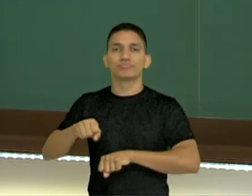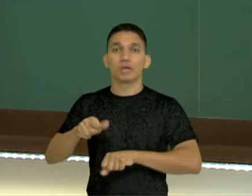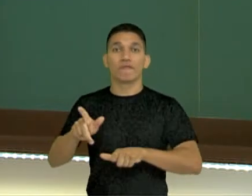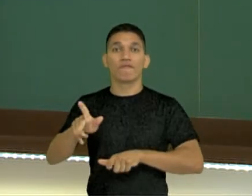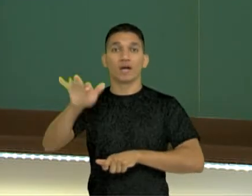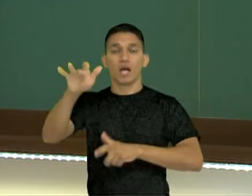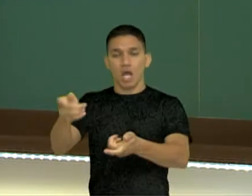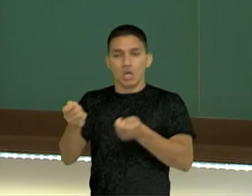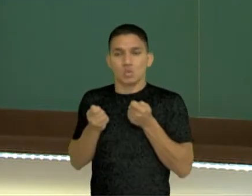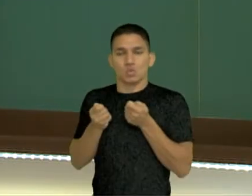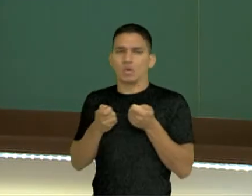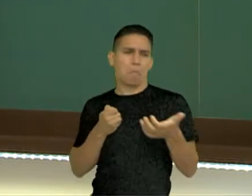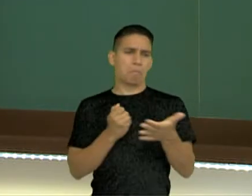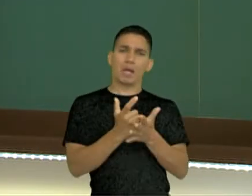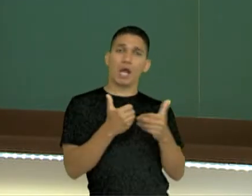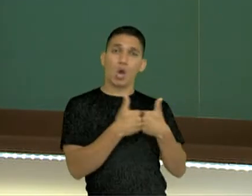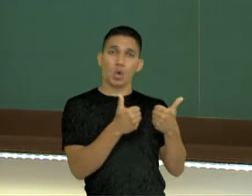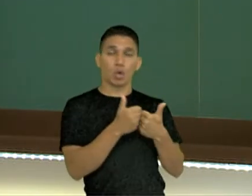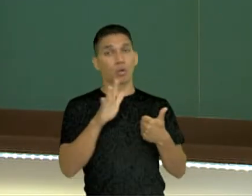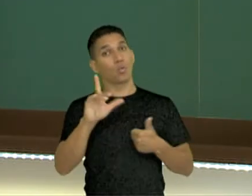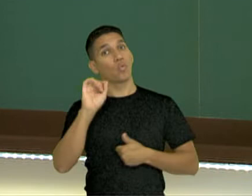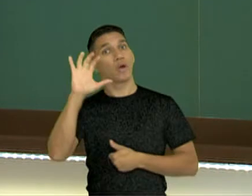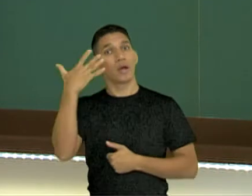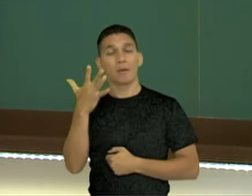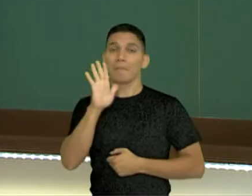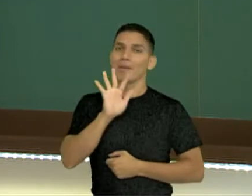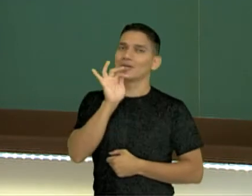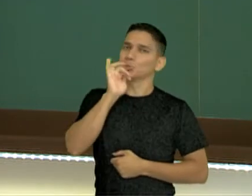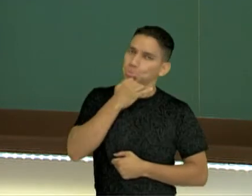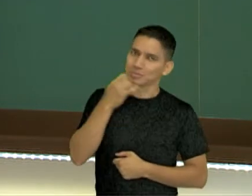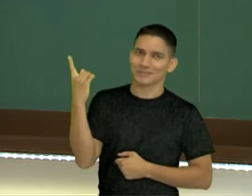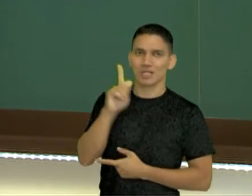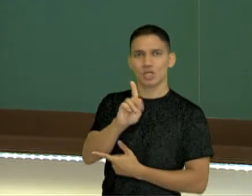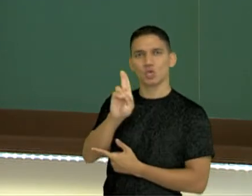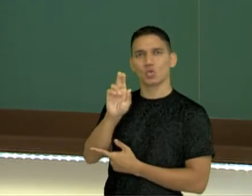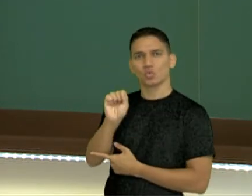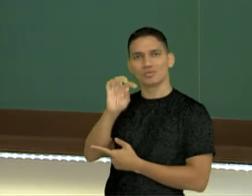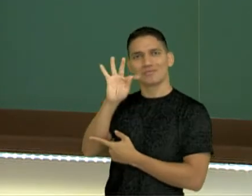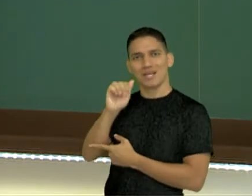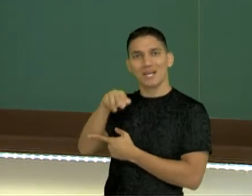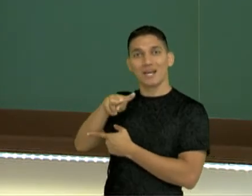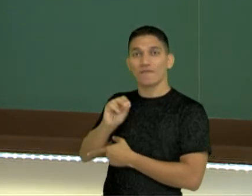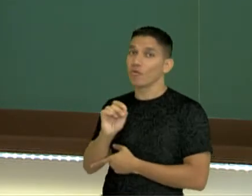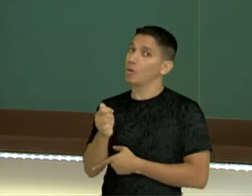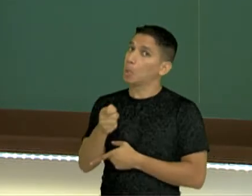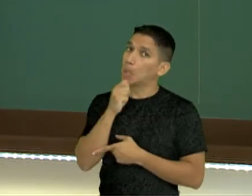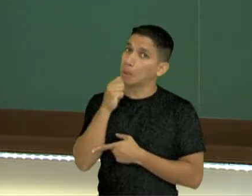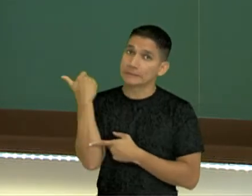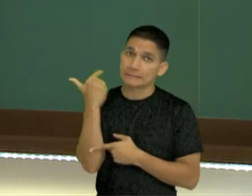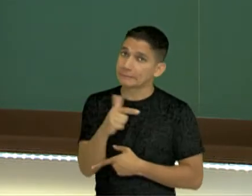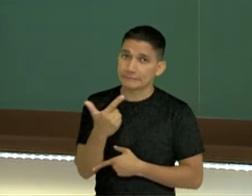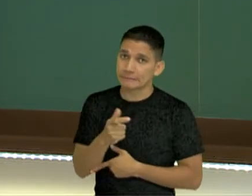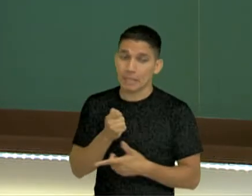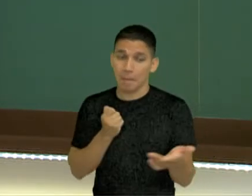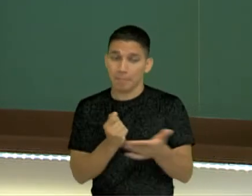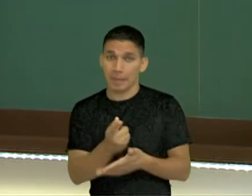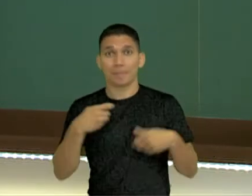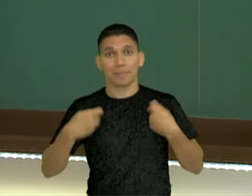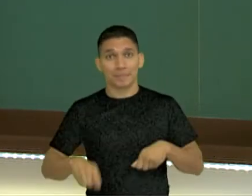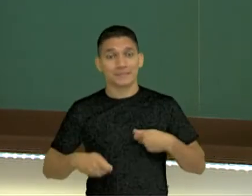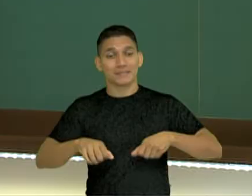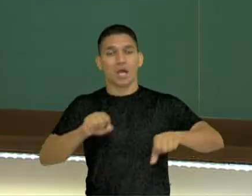economizar com o transporte. Infelizmente, o Gustavo não tinha essa bicicleta, ele precisava comprar. Aqui nós temos